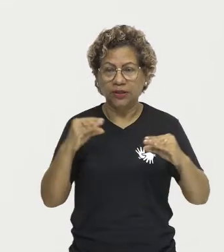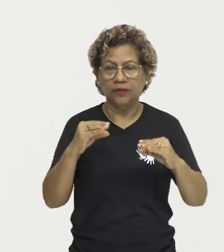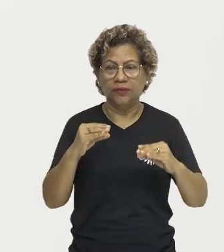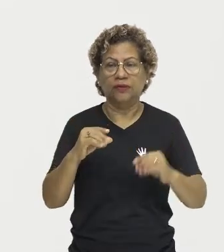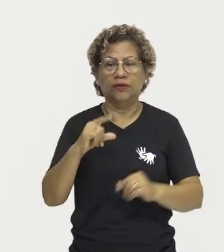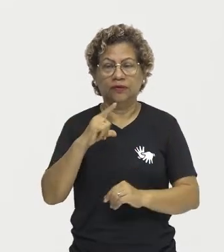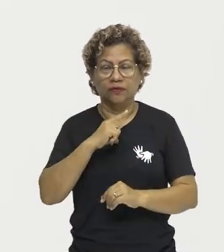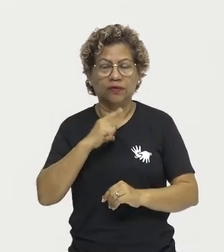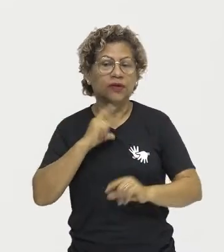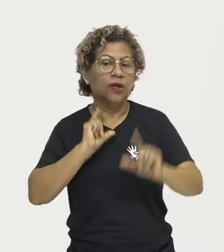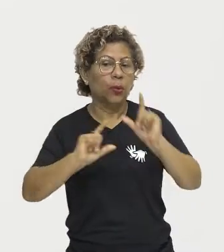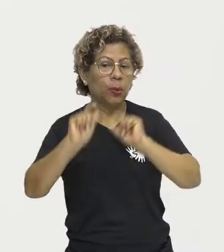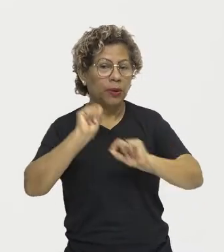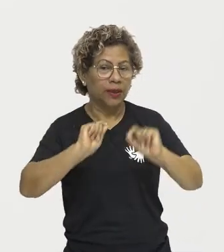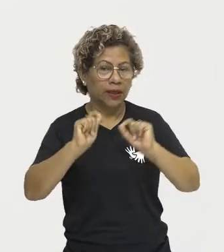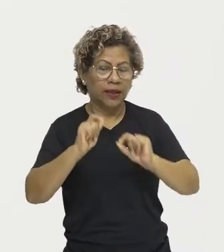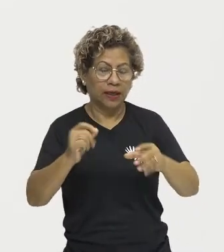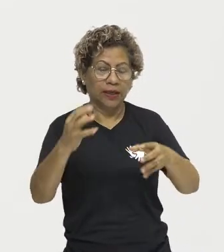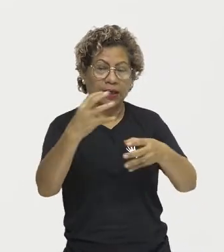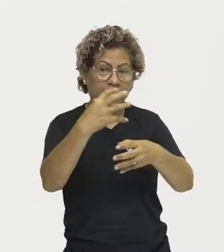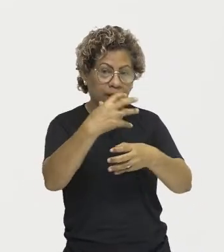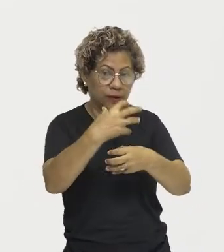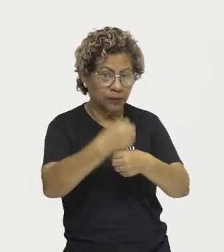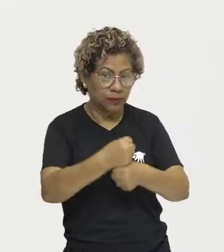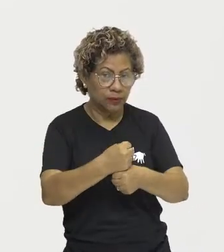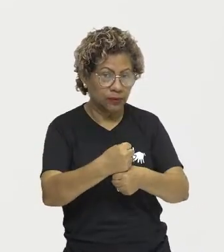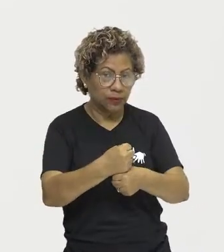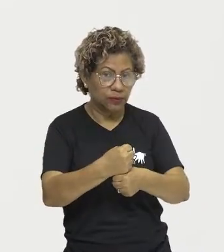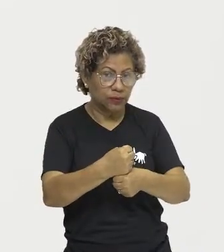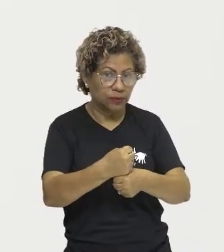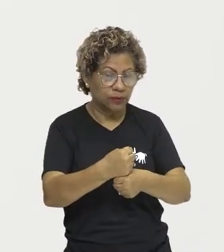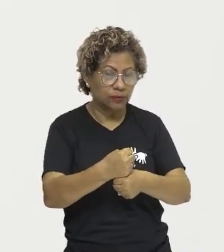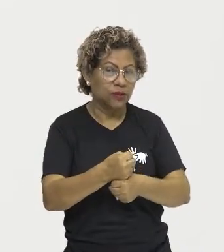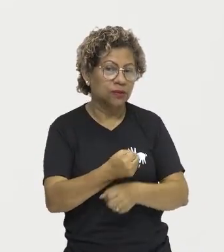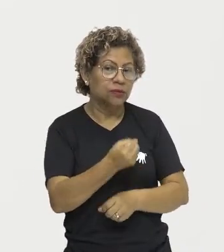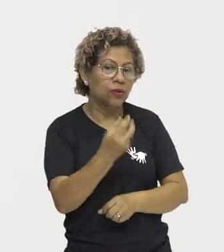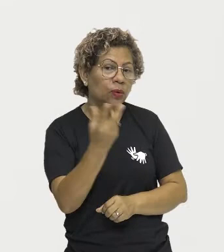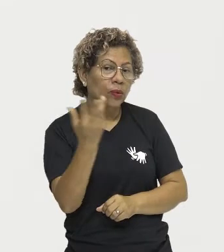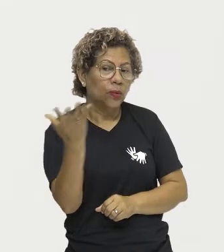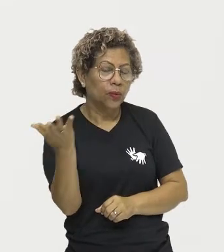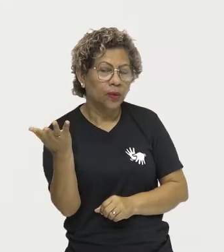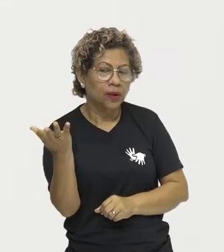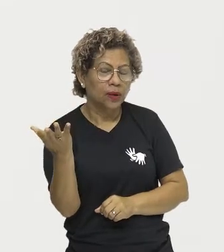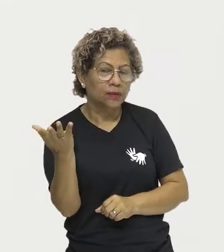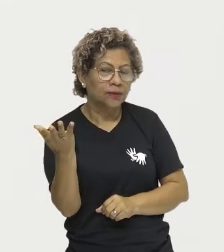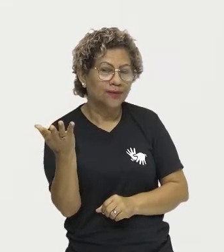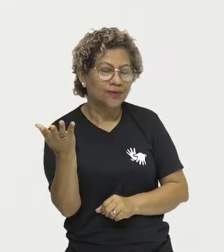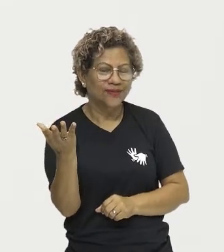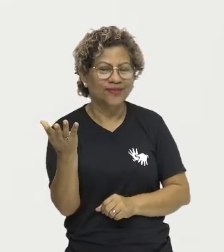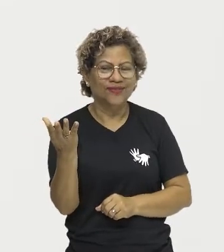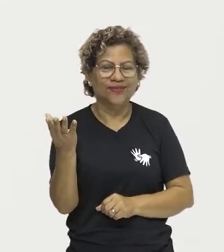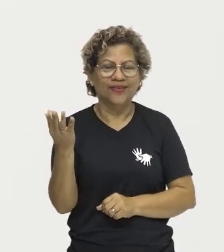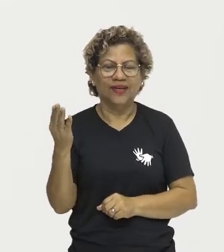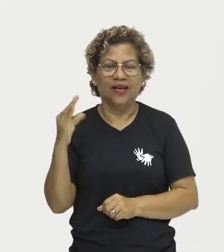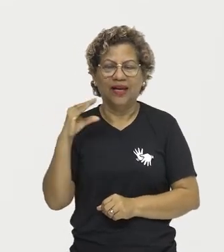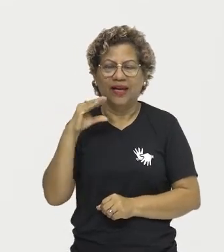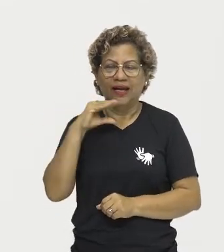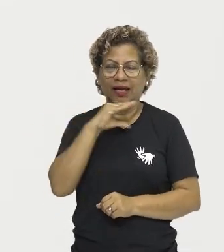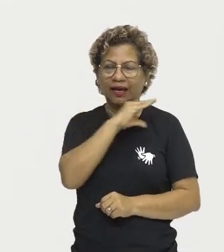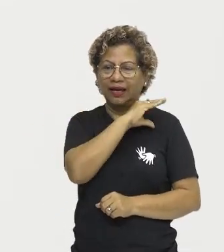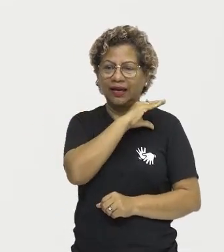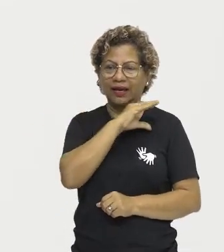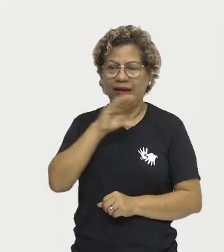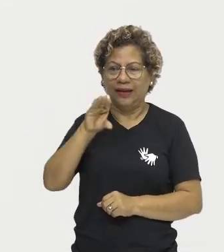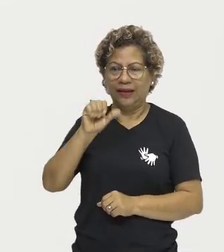A soma algébrica das quantidades de calor. Estão aqui,